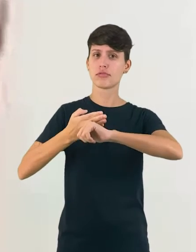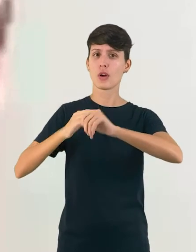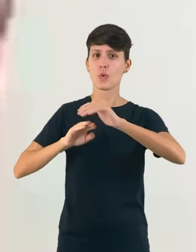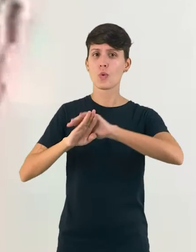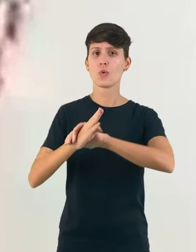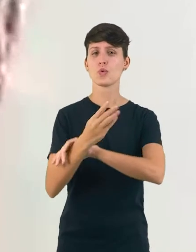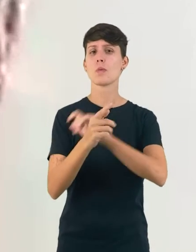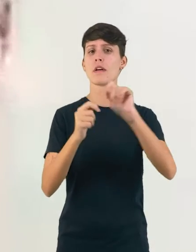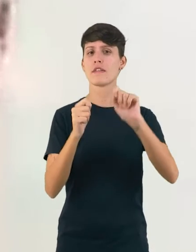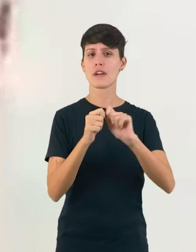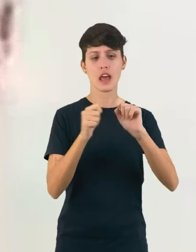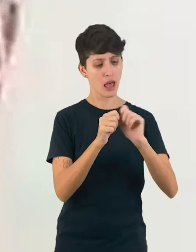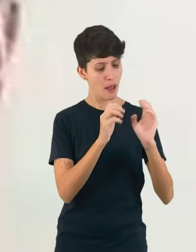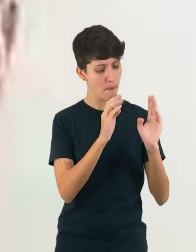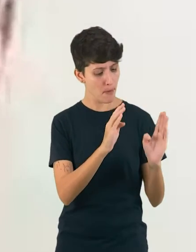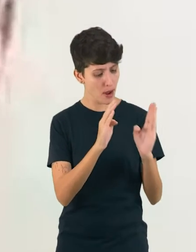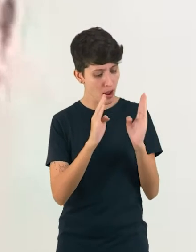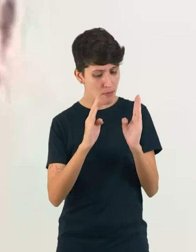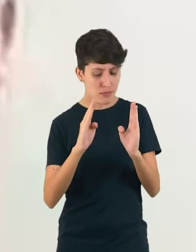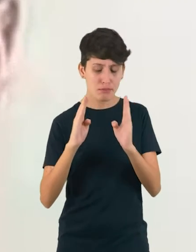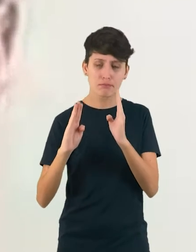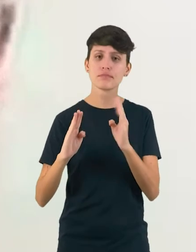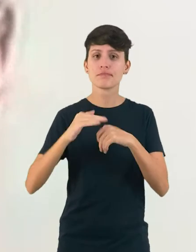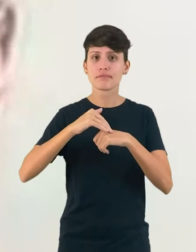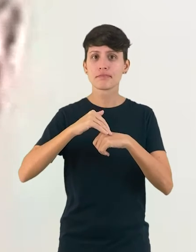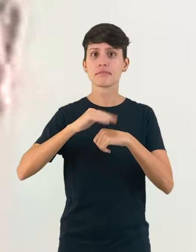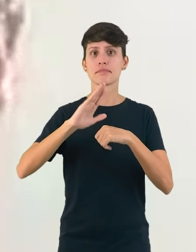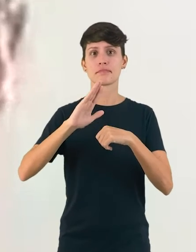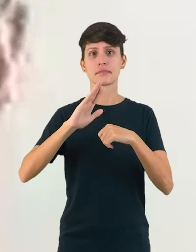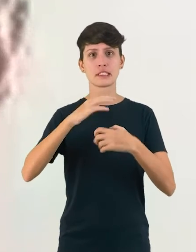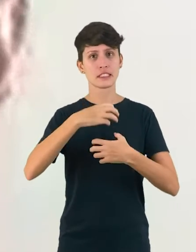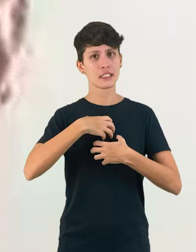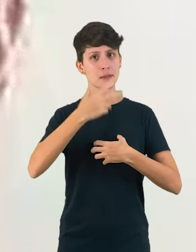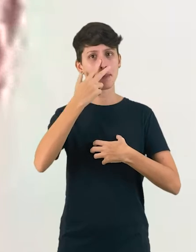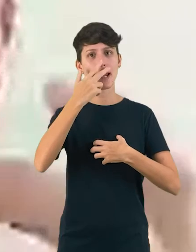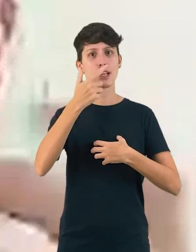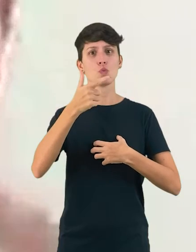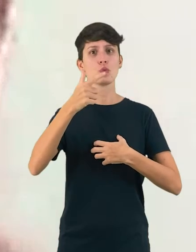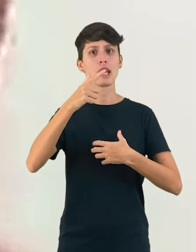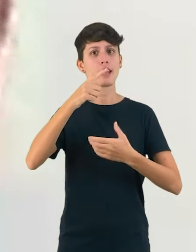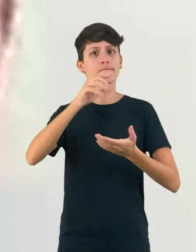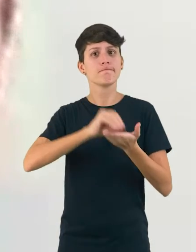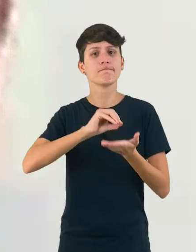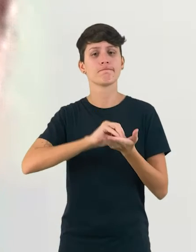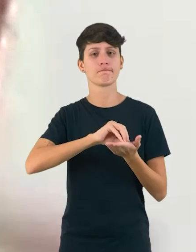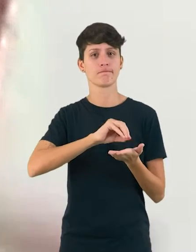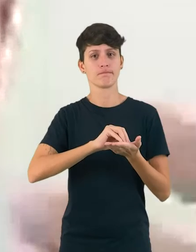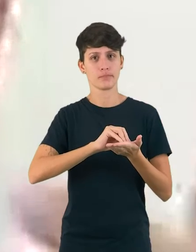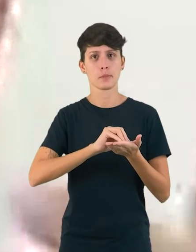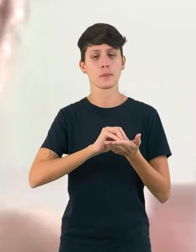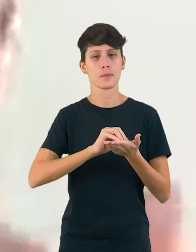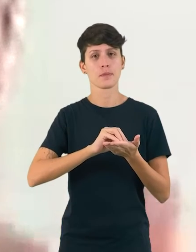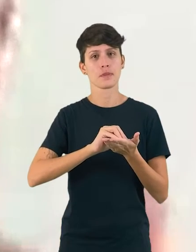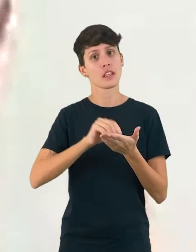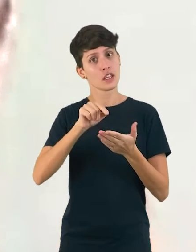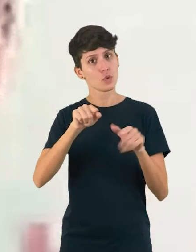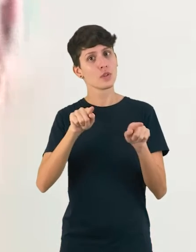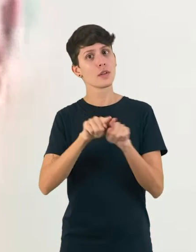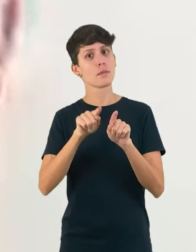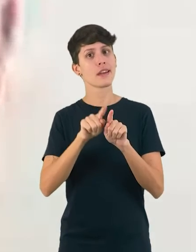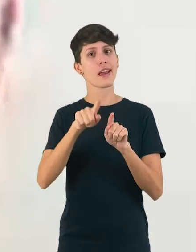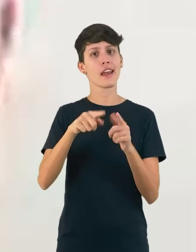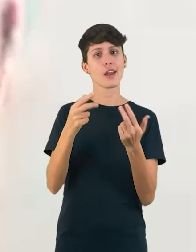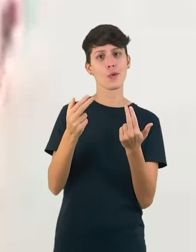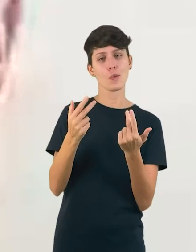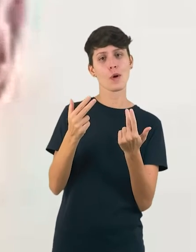como rito nesse momento, né? Talvez o que esteja mais presente é a ausência dele,